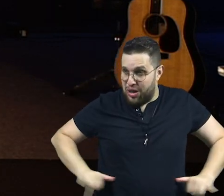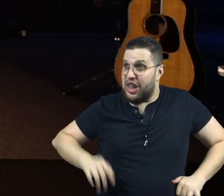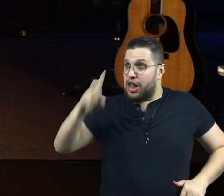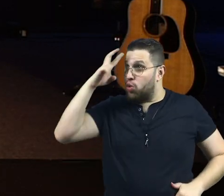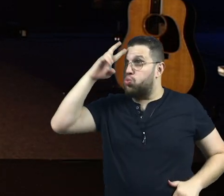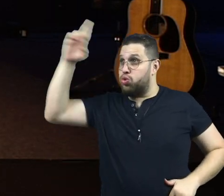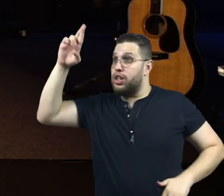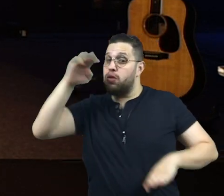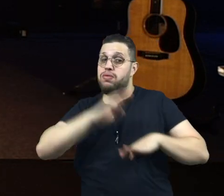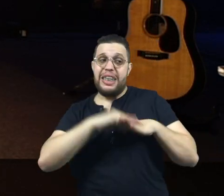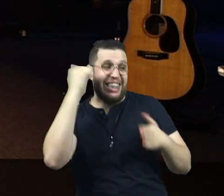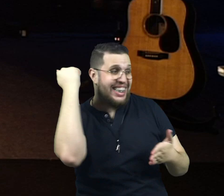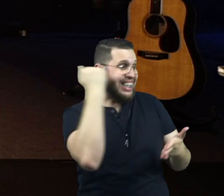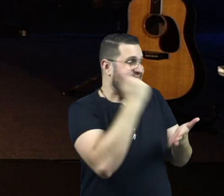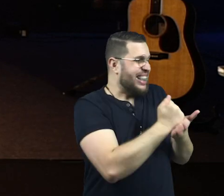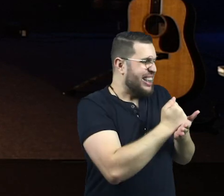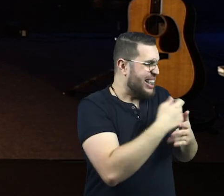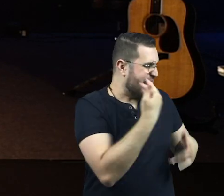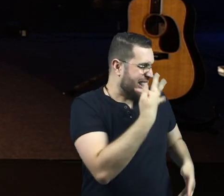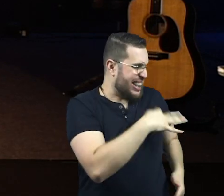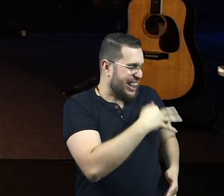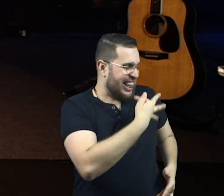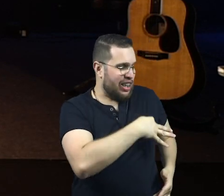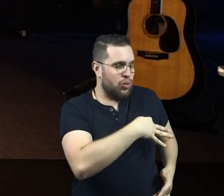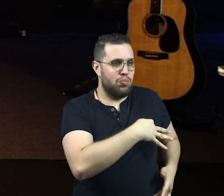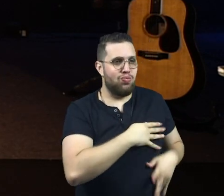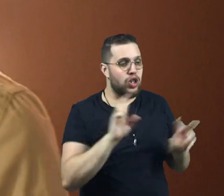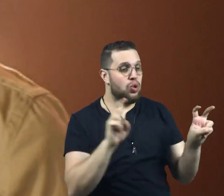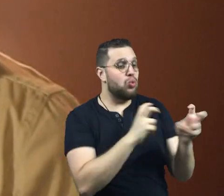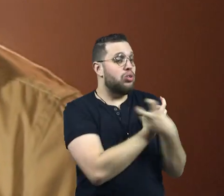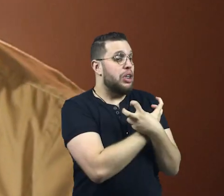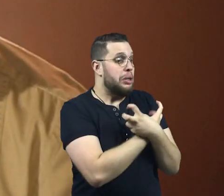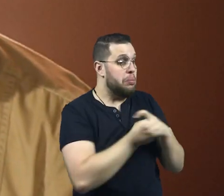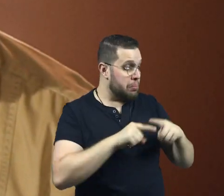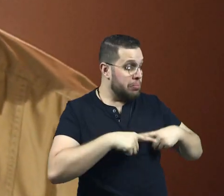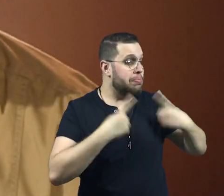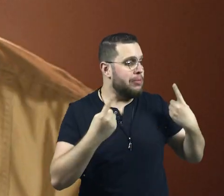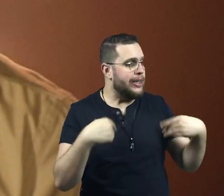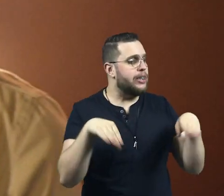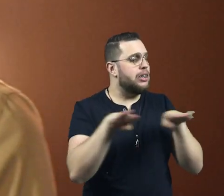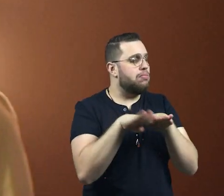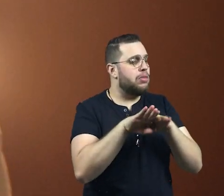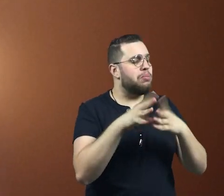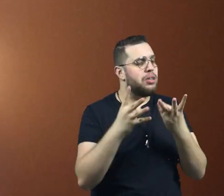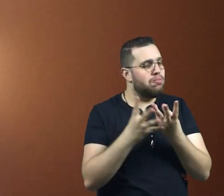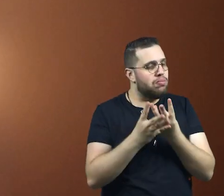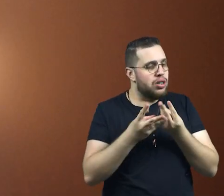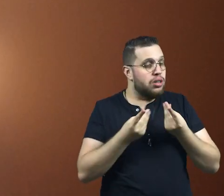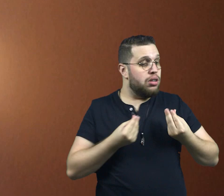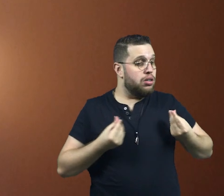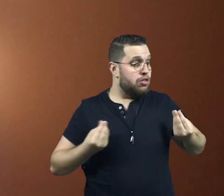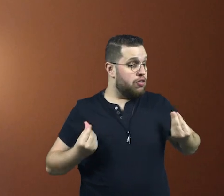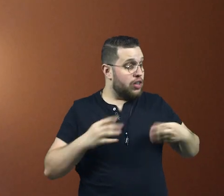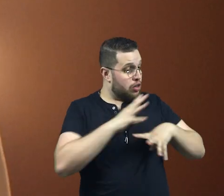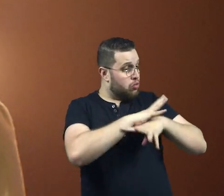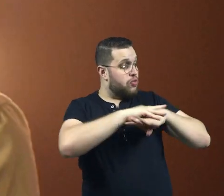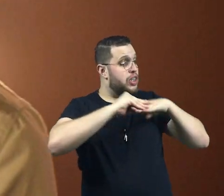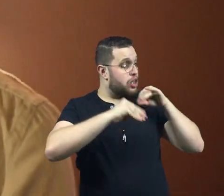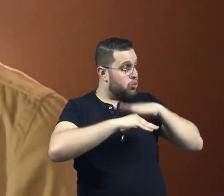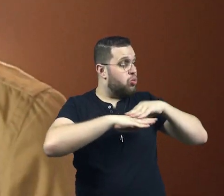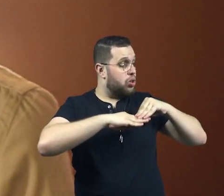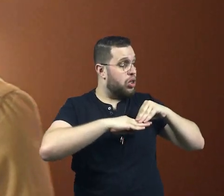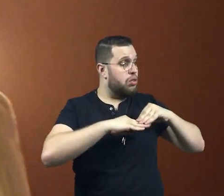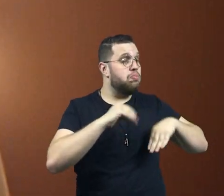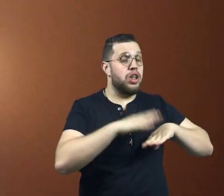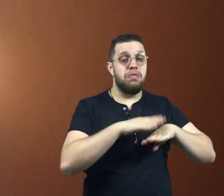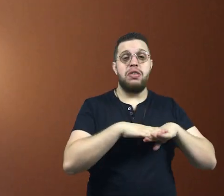Senhor ferirá os egípcios. Ele os ferirá e os curará. Ele, o nosso Deus, ele vai ele próprio ferir